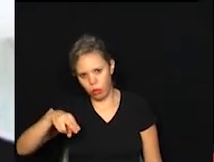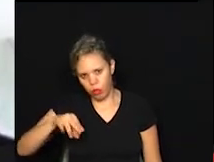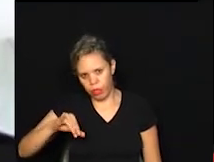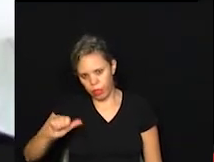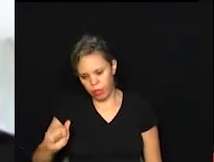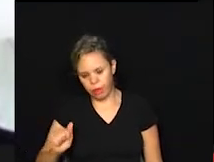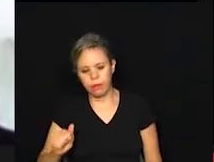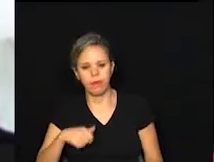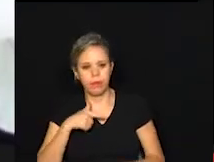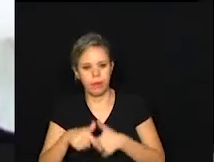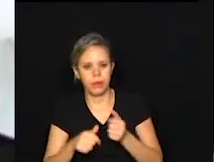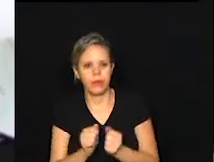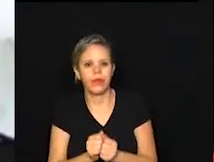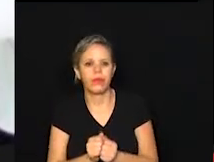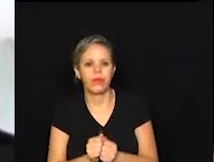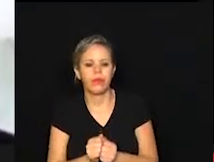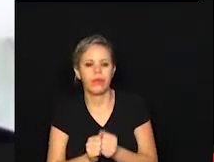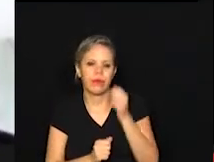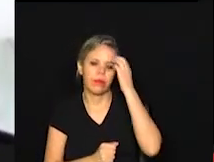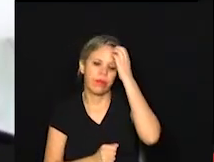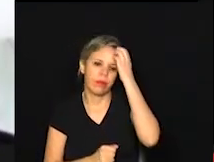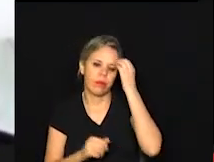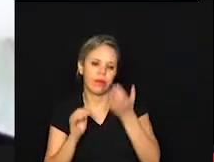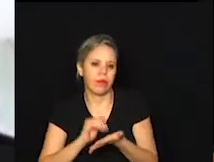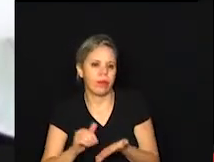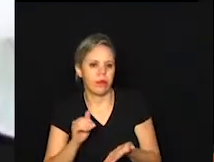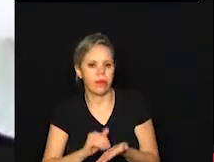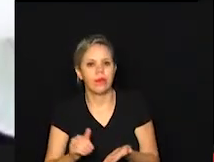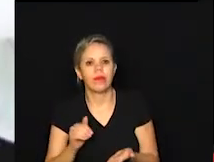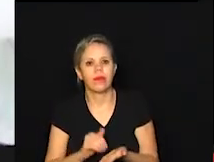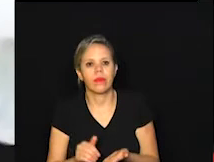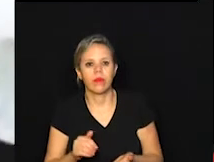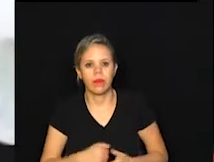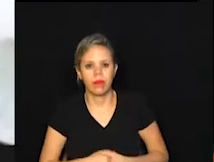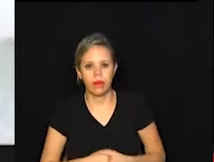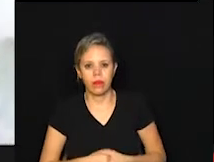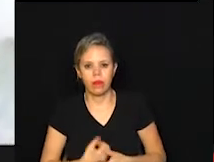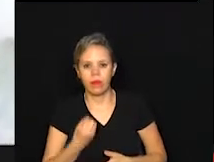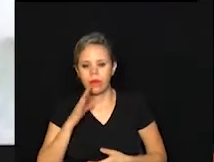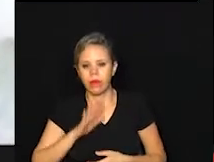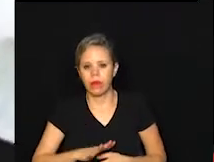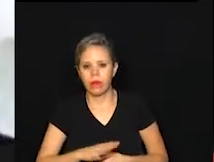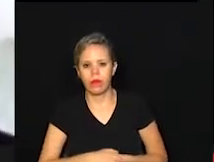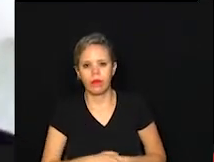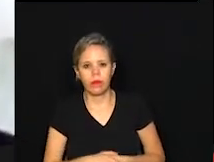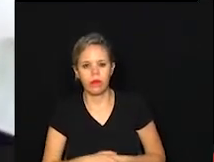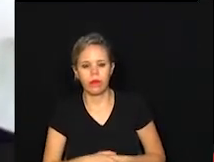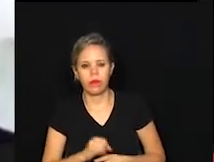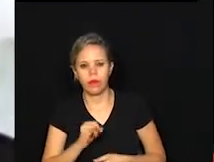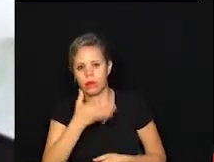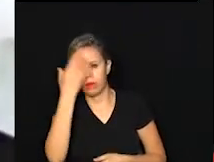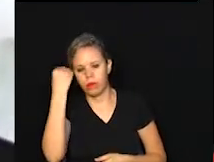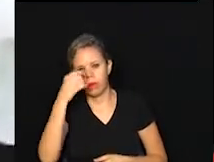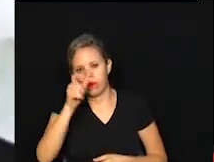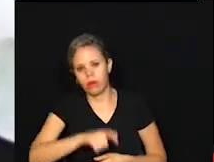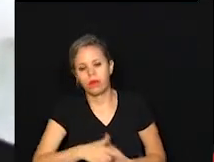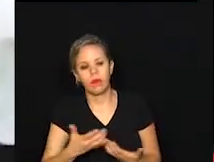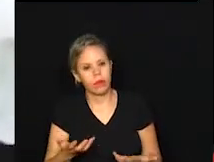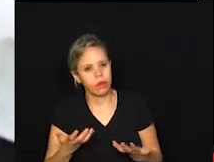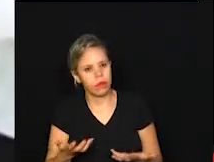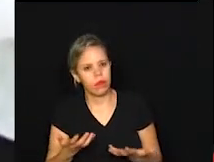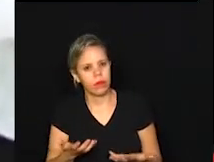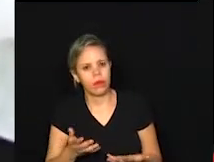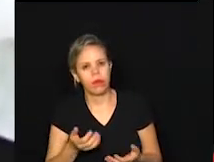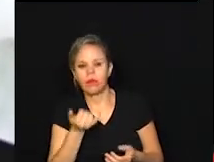junto, e a secretária, né? Boa tarde aí, se eu esqueci de alguém, quero já